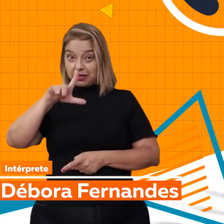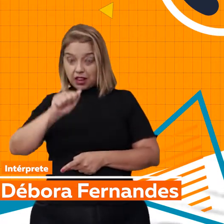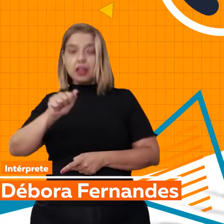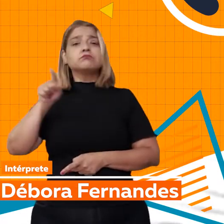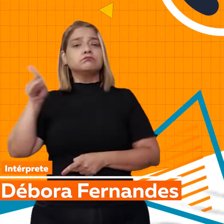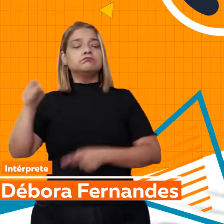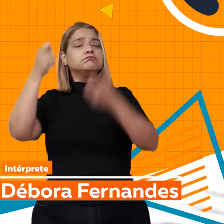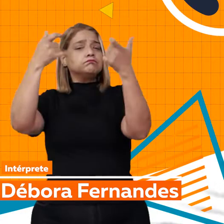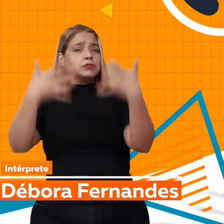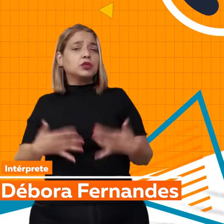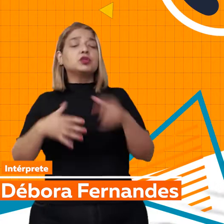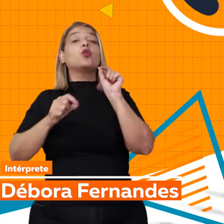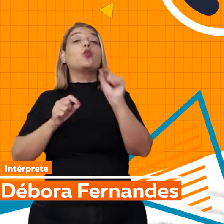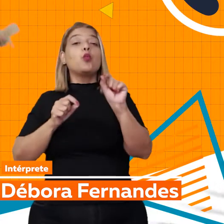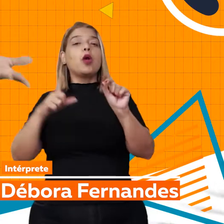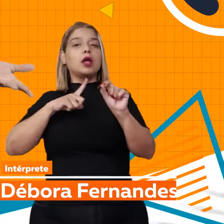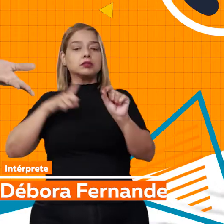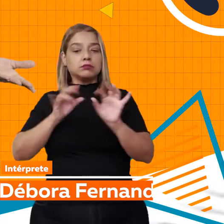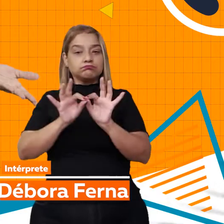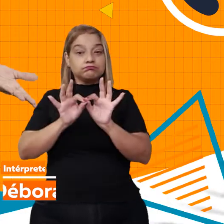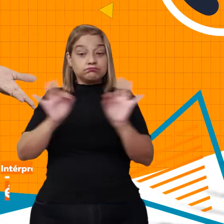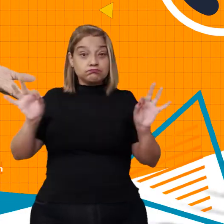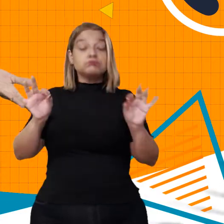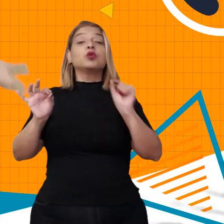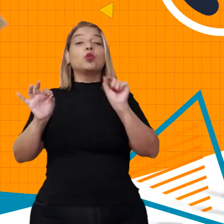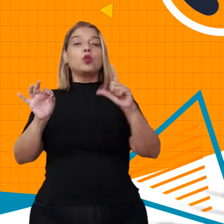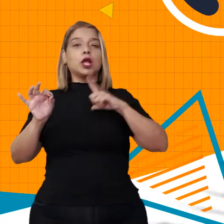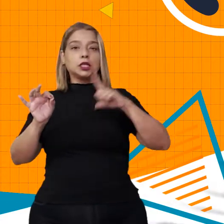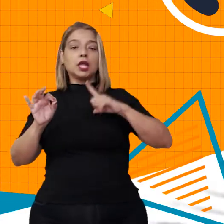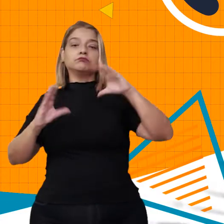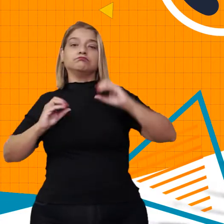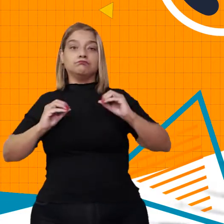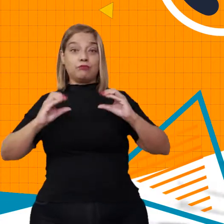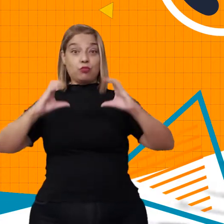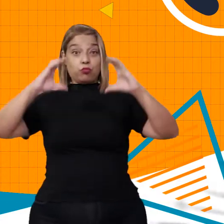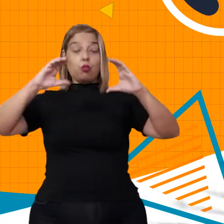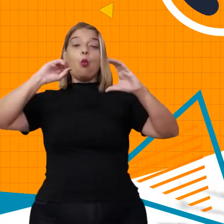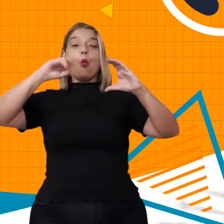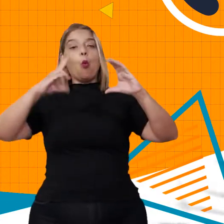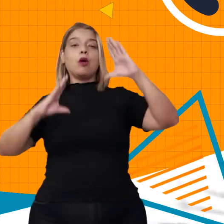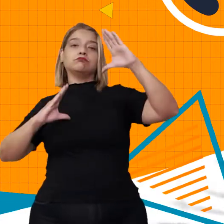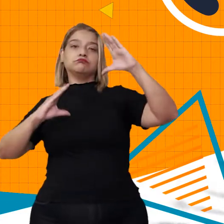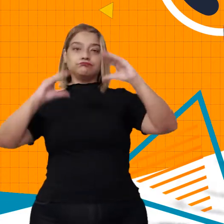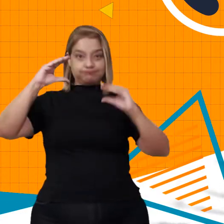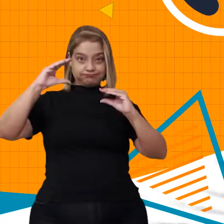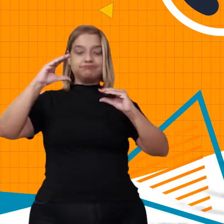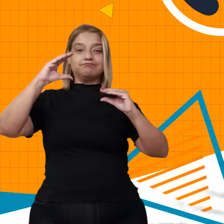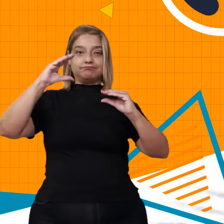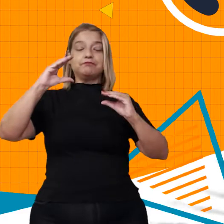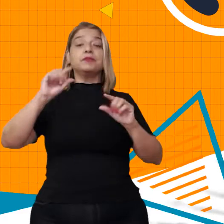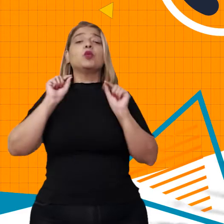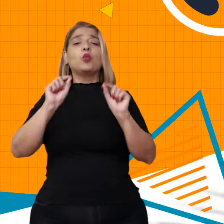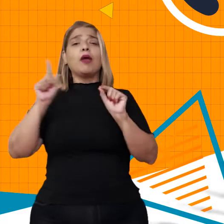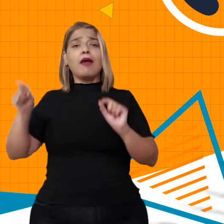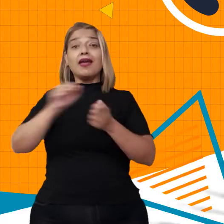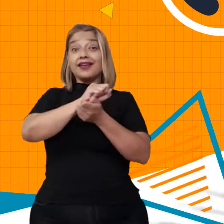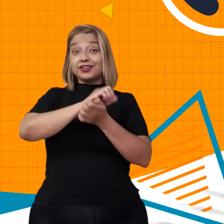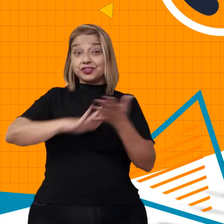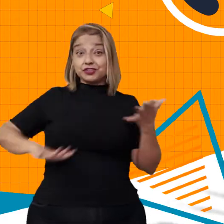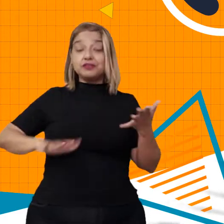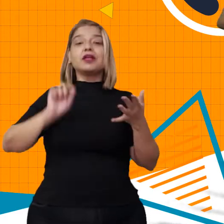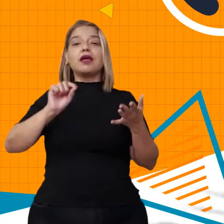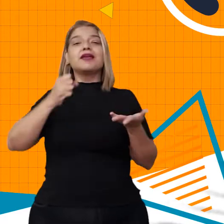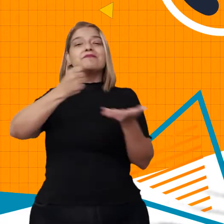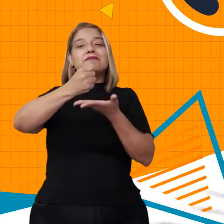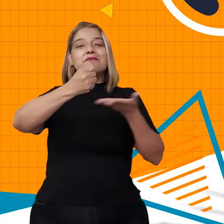que falará sobre grandezas diretamente e inversamente proporcionais. Essa atividade tem como base